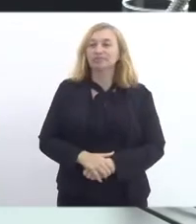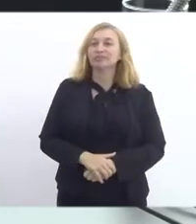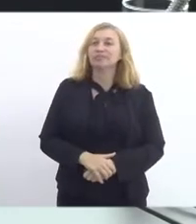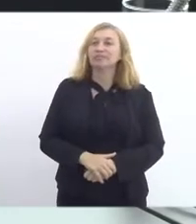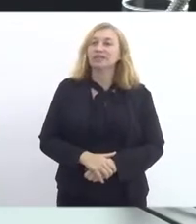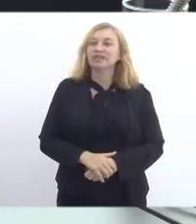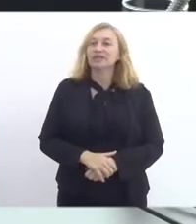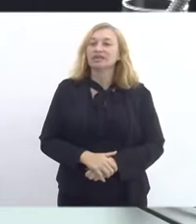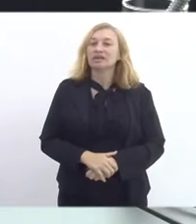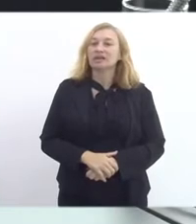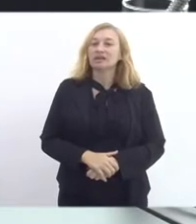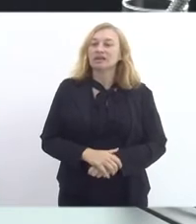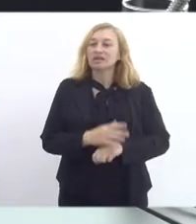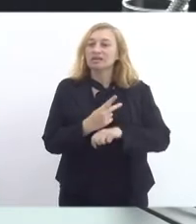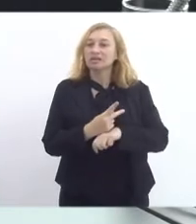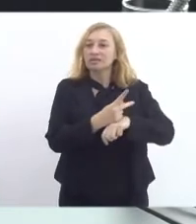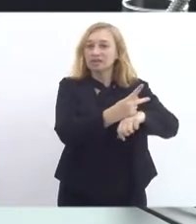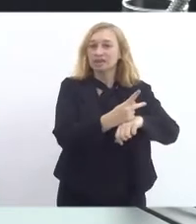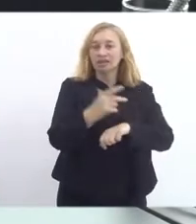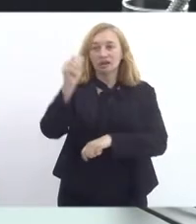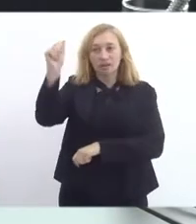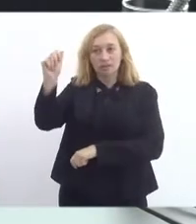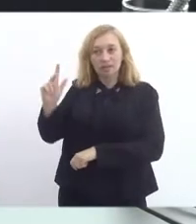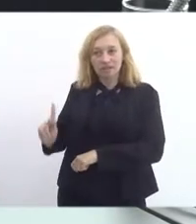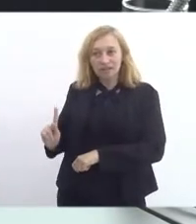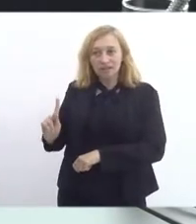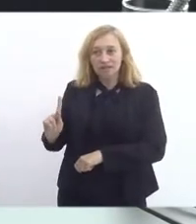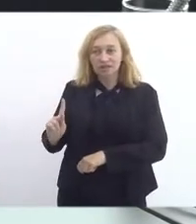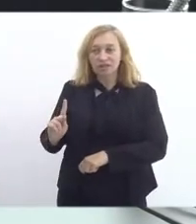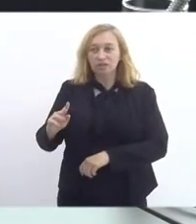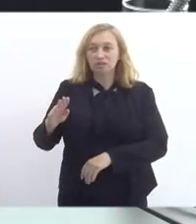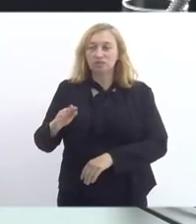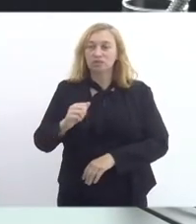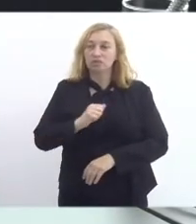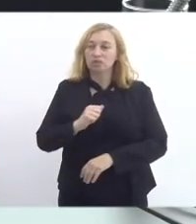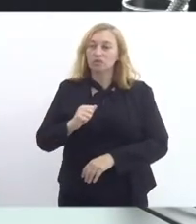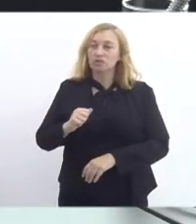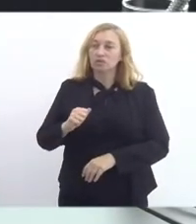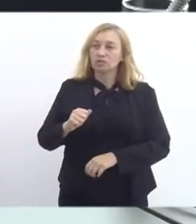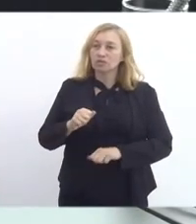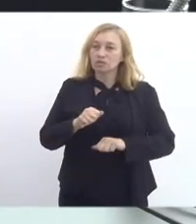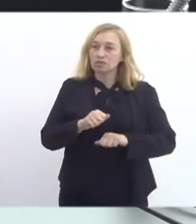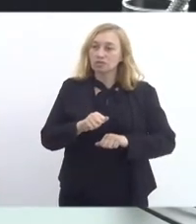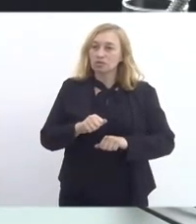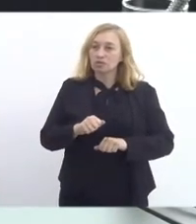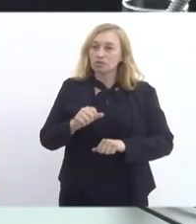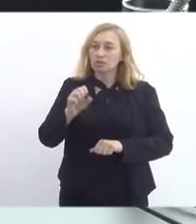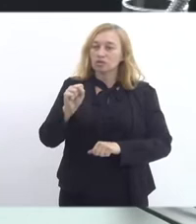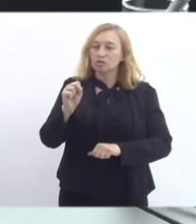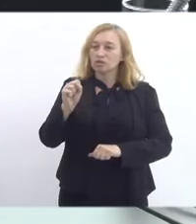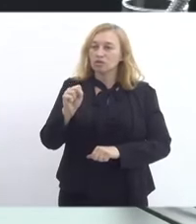exemplo, premiaram com aposentadorias os soldados veteranos.